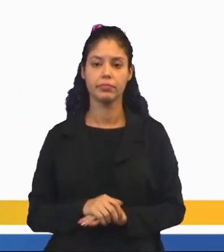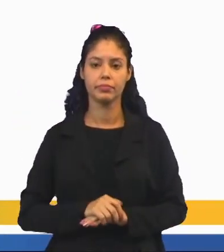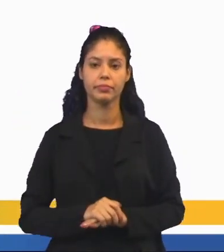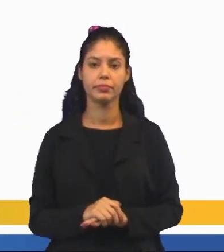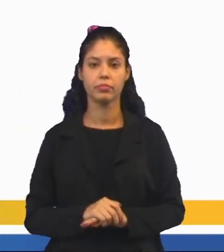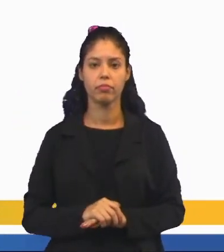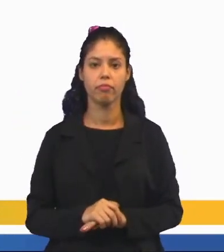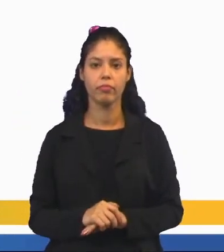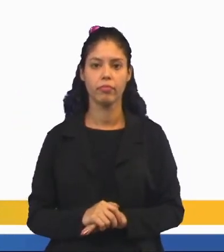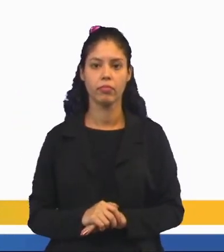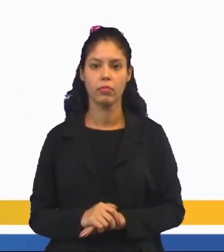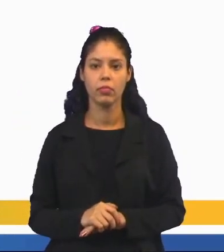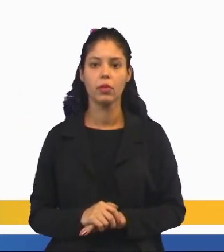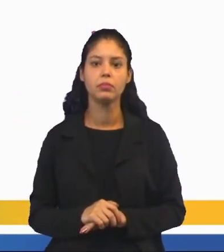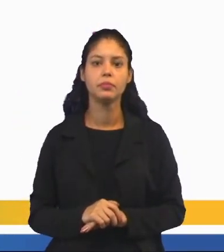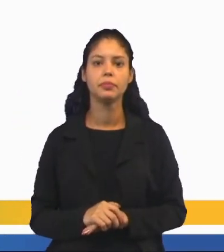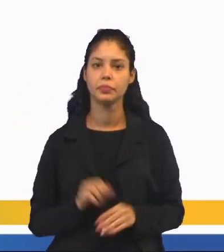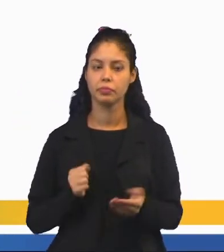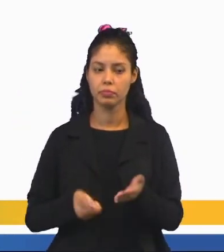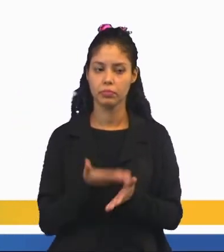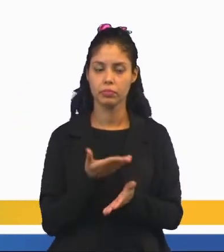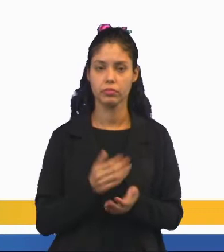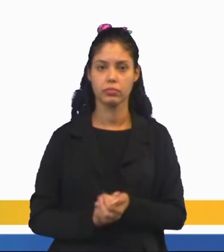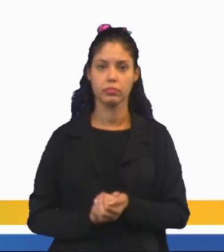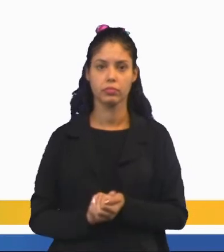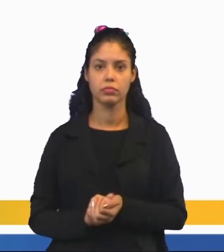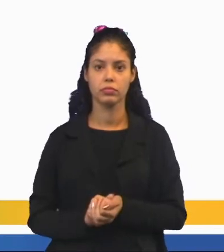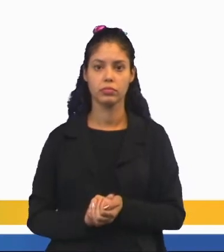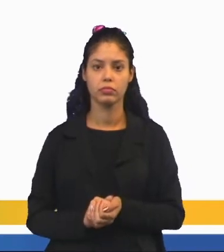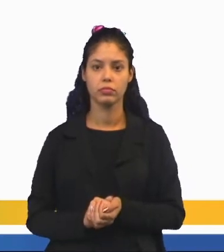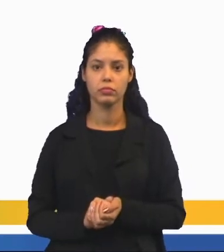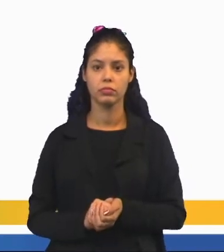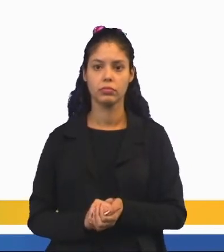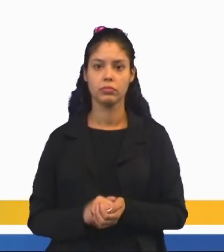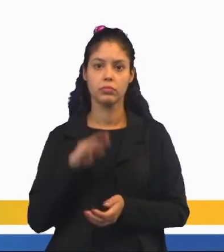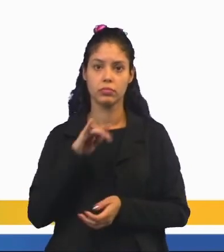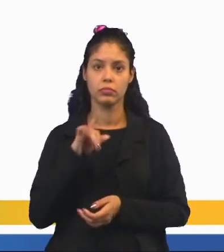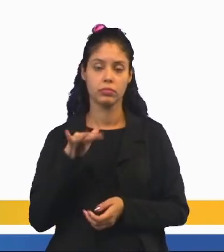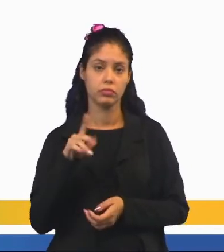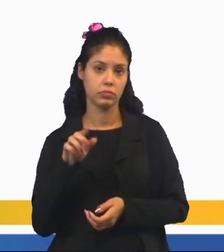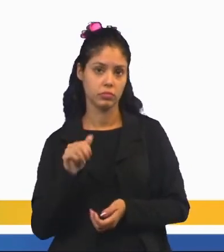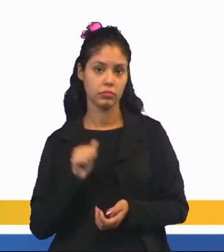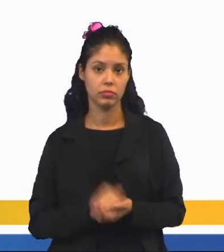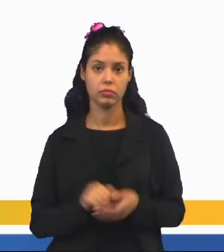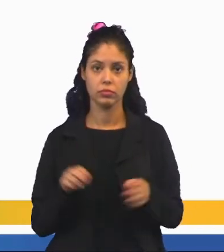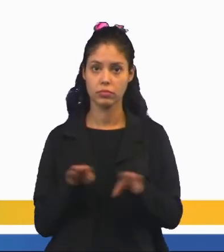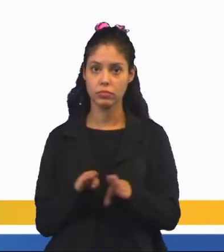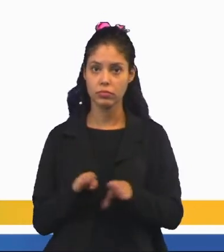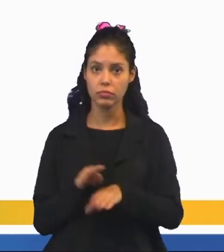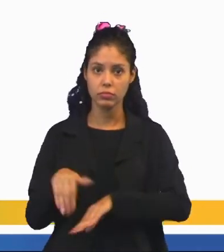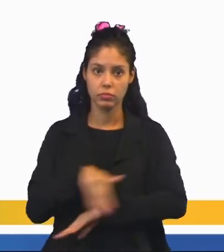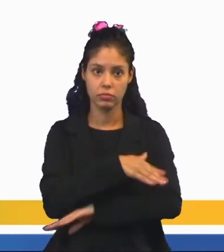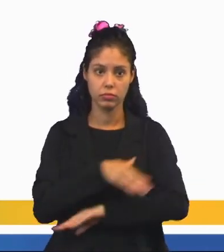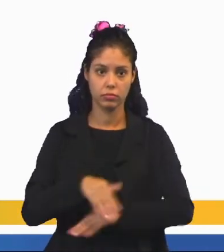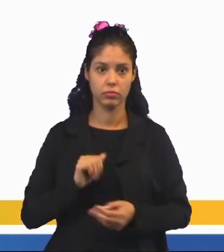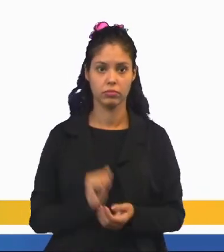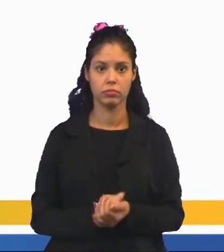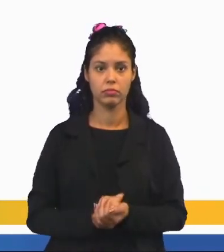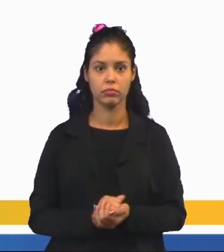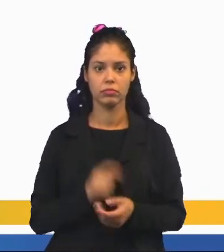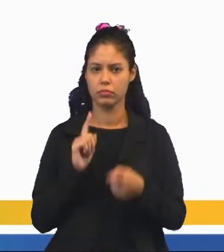ao lado de um quintal, né? Que foi jogado no terrenos baldios e também em ruas.